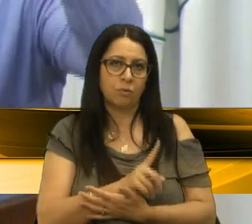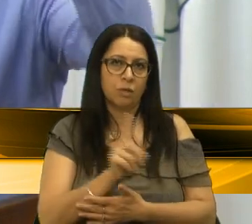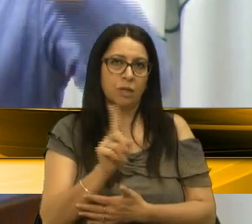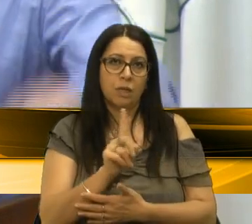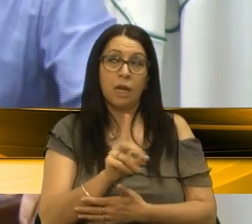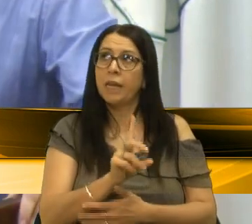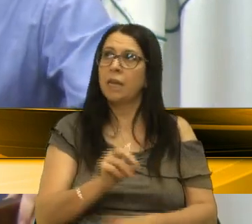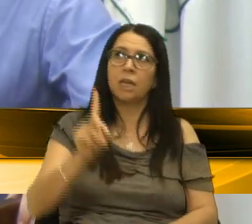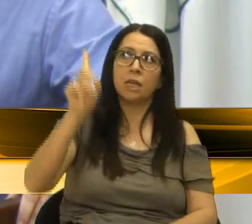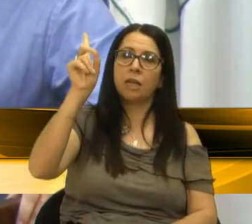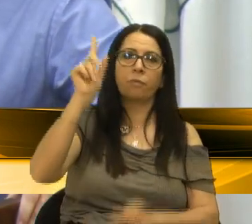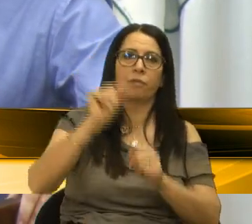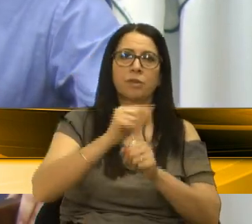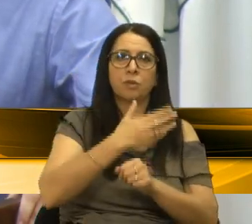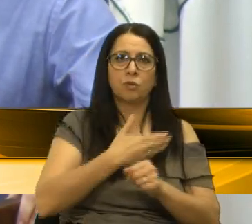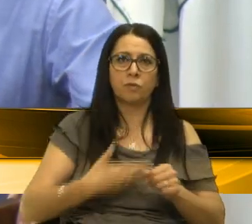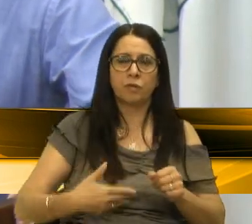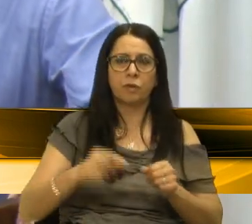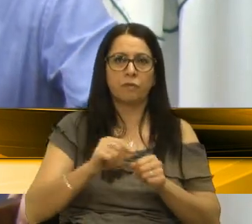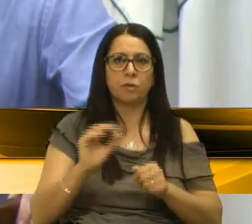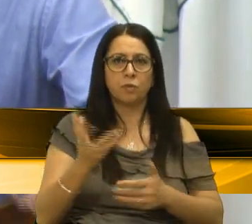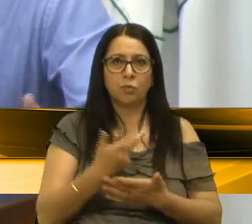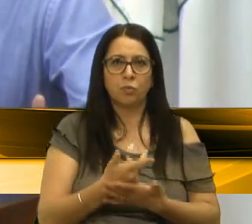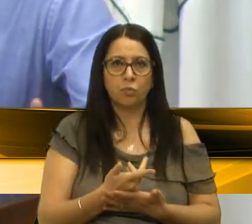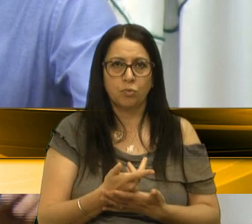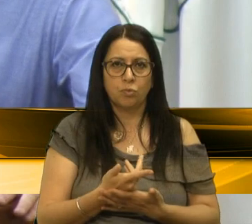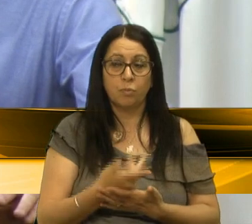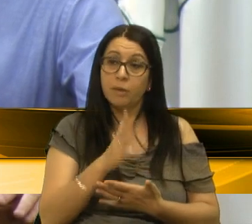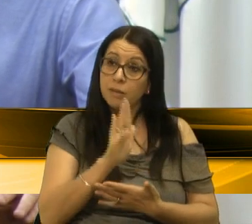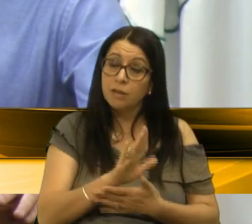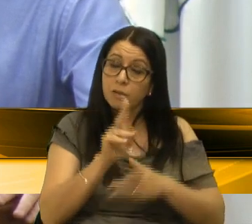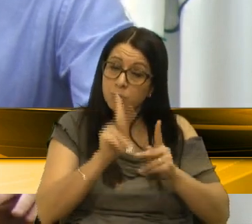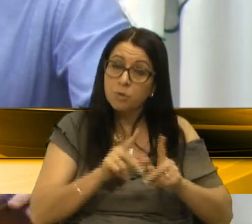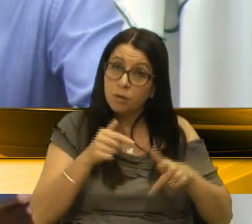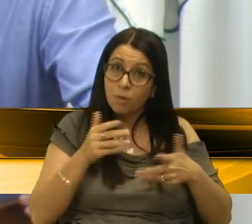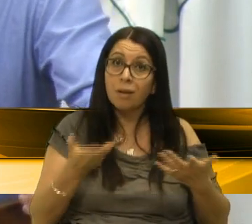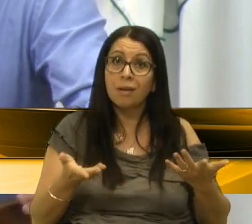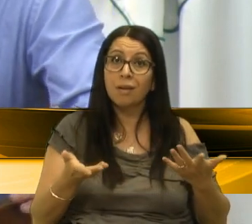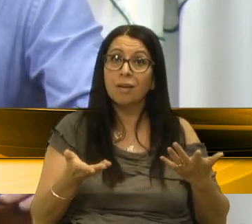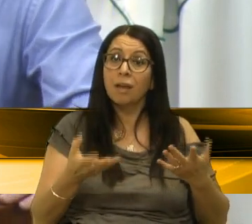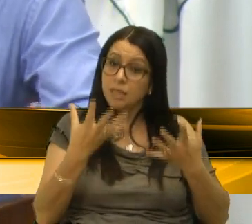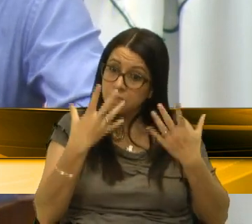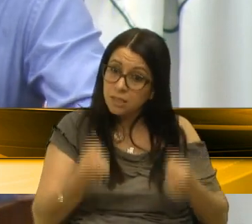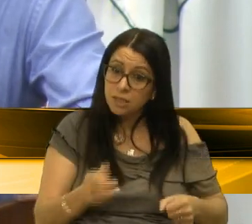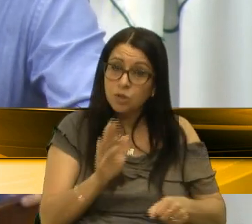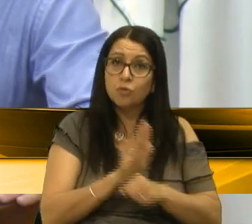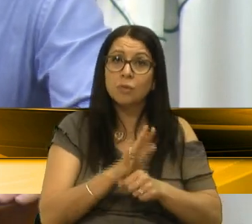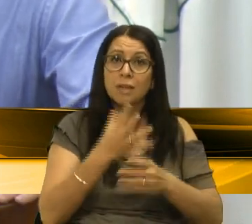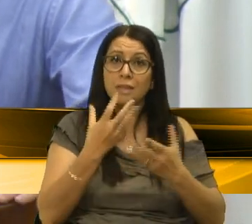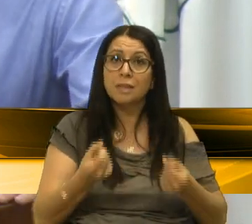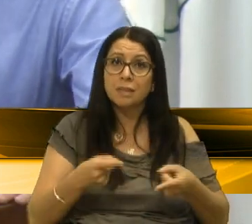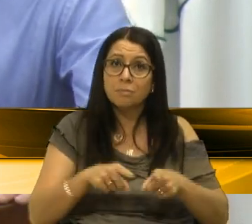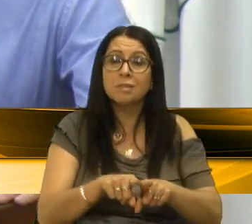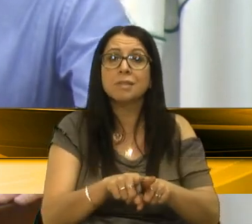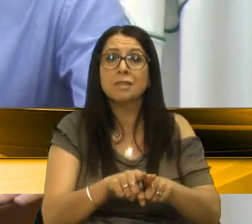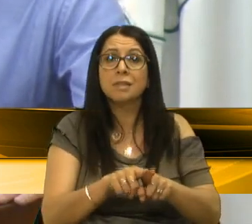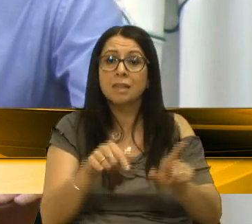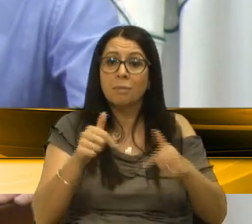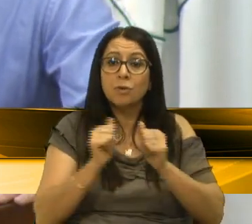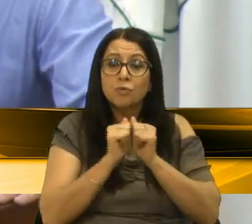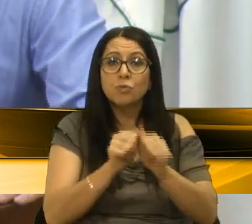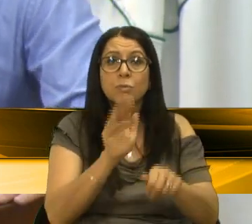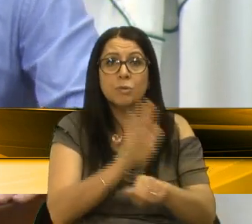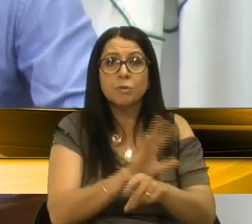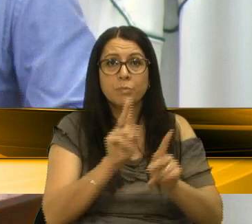Deus para fazer um governo que faça tudo. Mas deixe as pessoas trabalhar, aceite ajuda, aceite parcerias, trabalhe para as